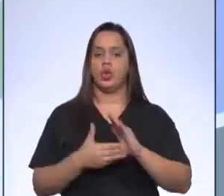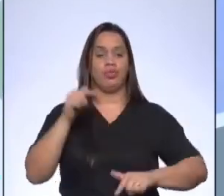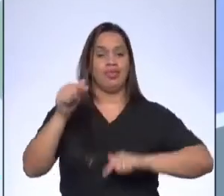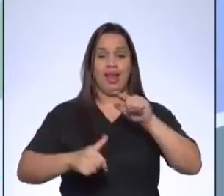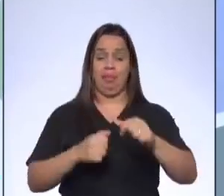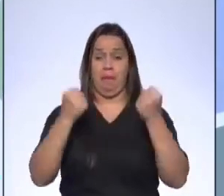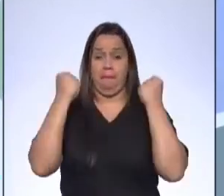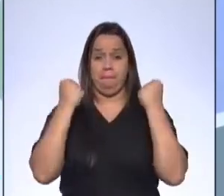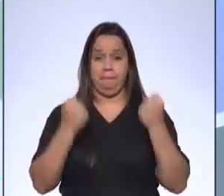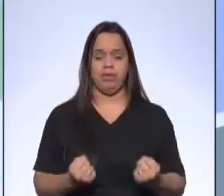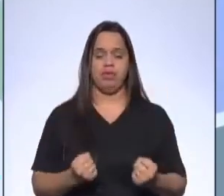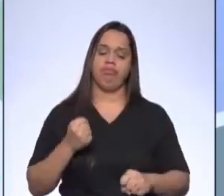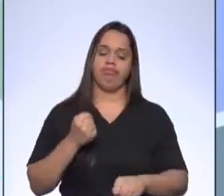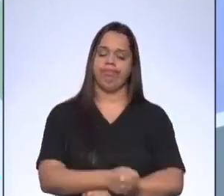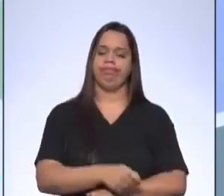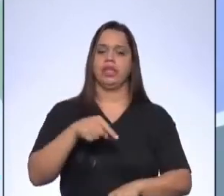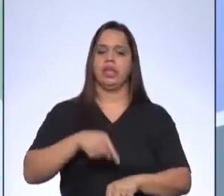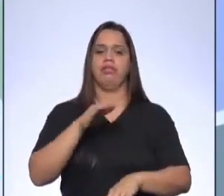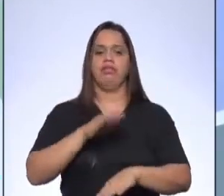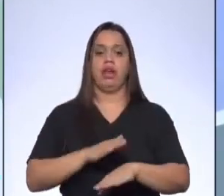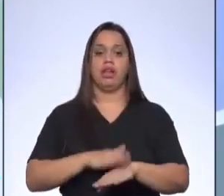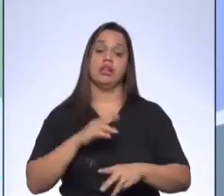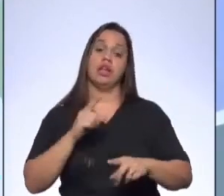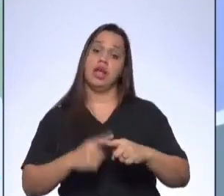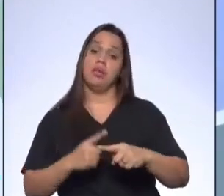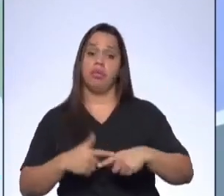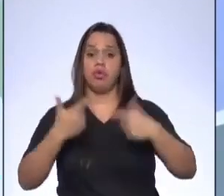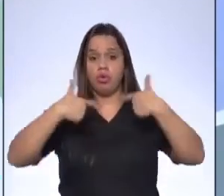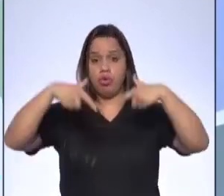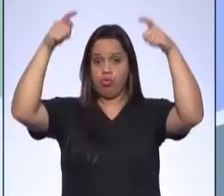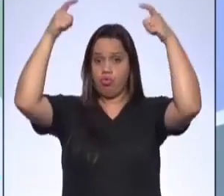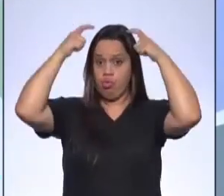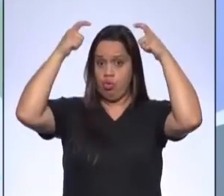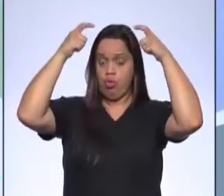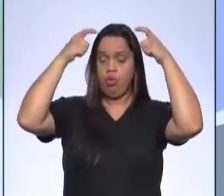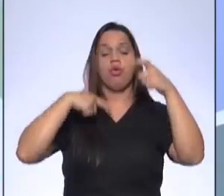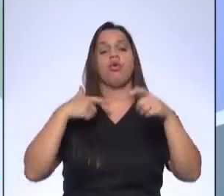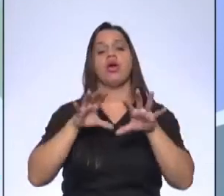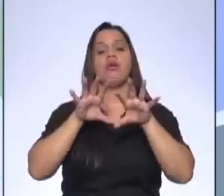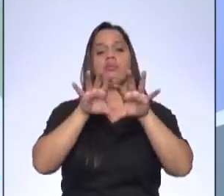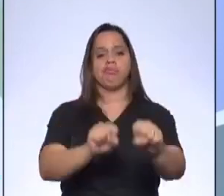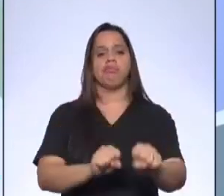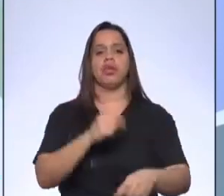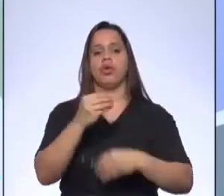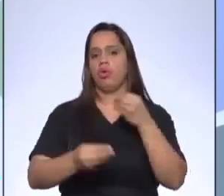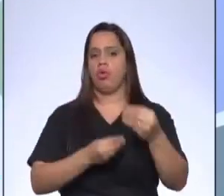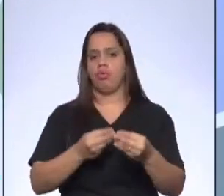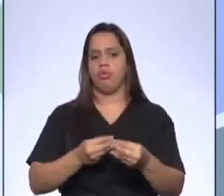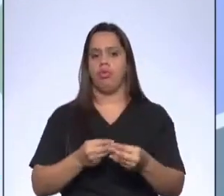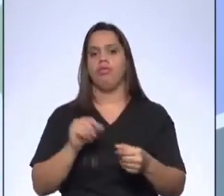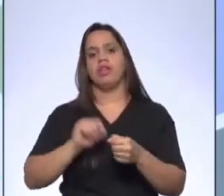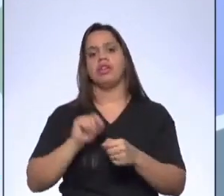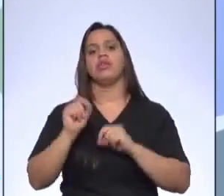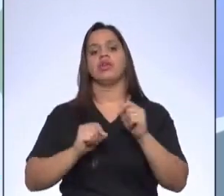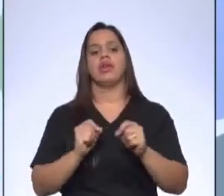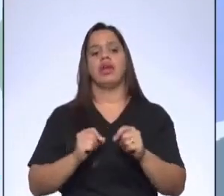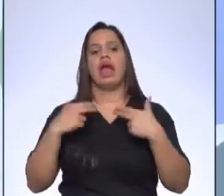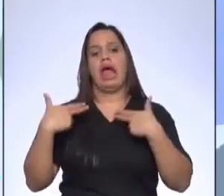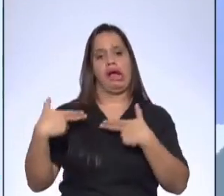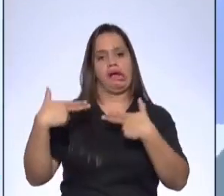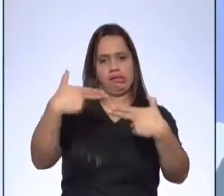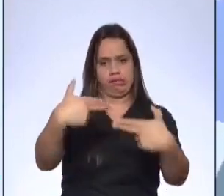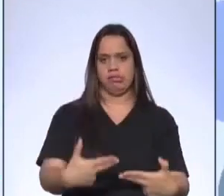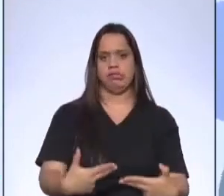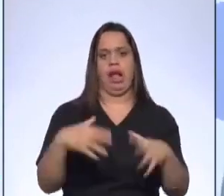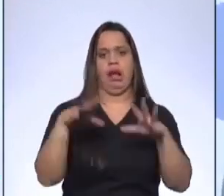forçado. E como soberanos reis conquistavam seus escravos? Através da conquista e da